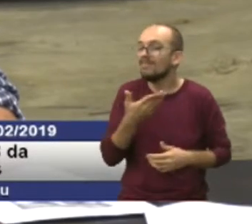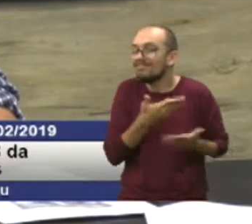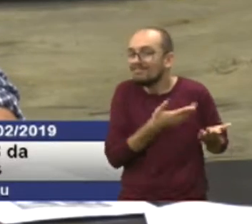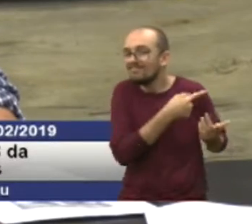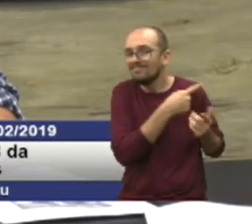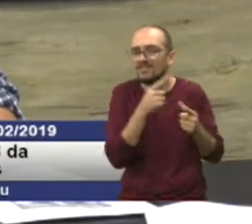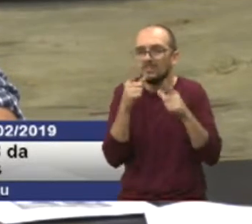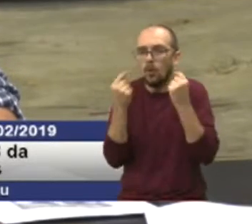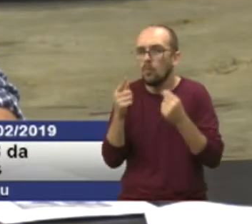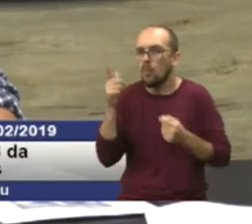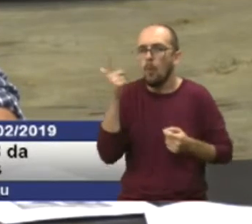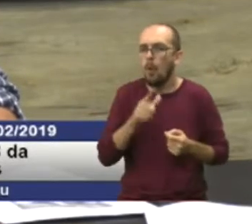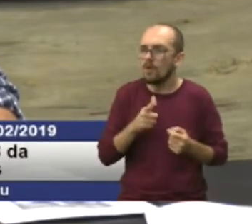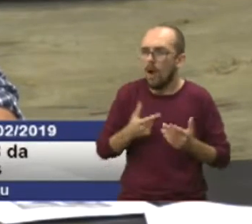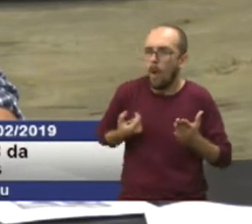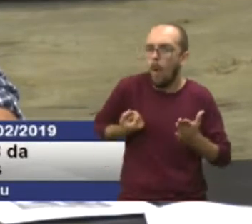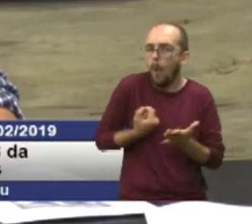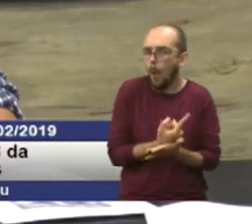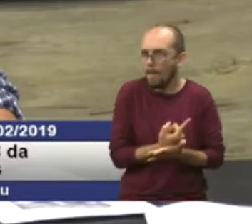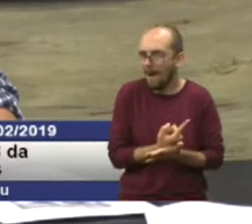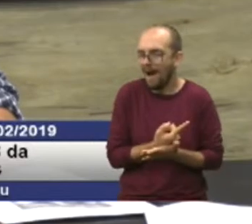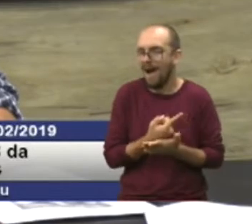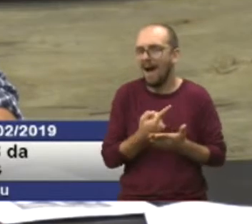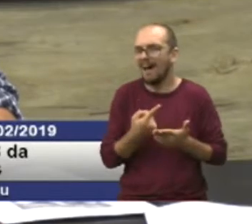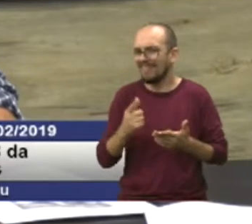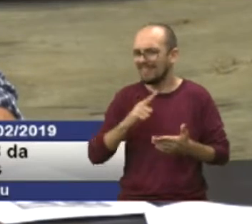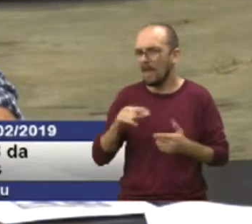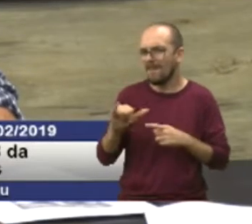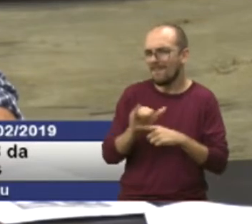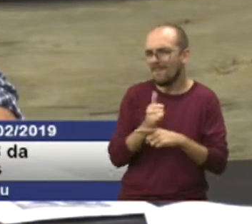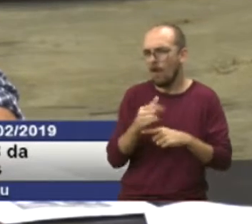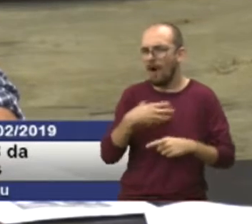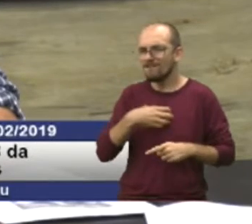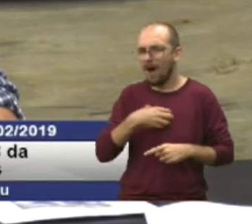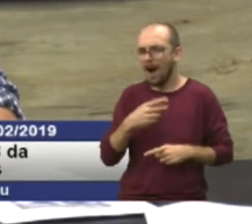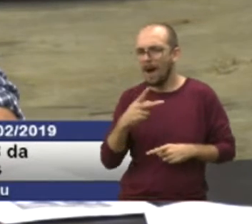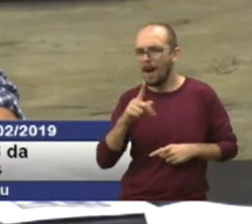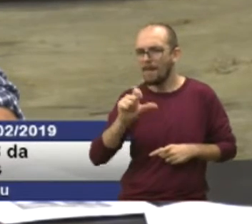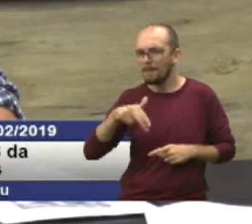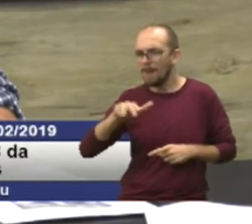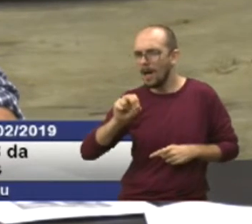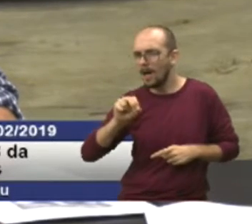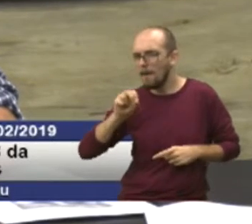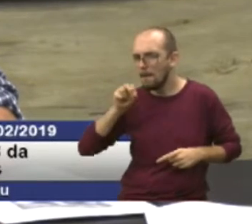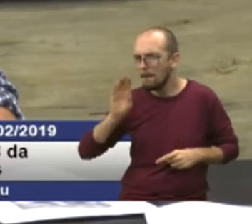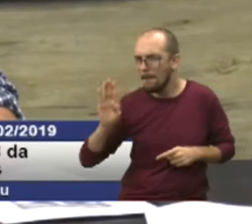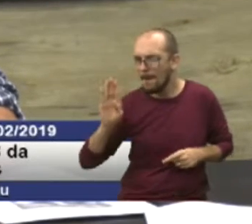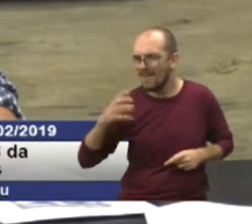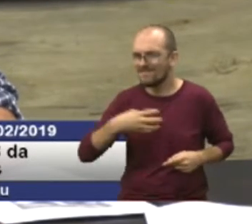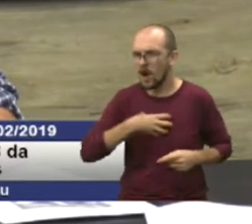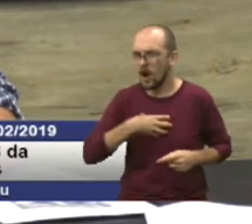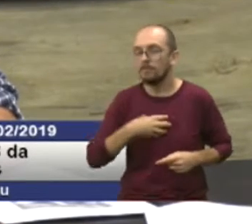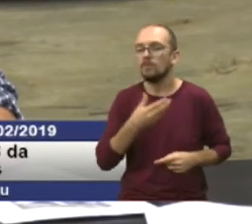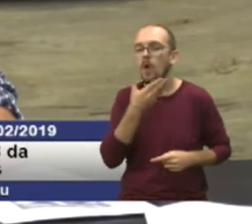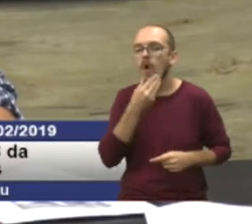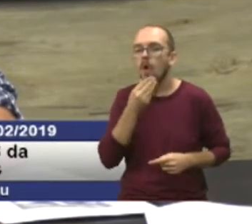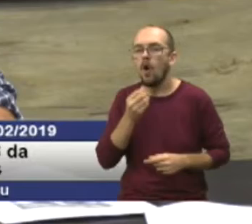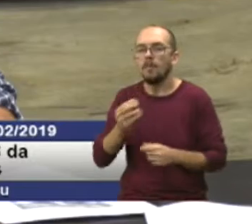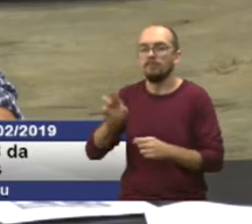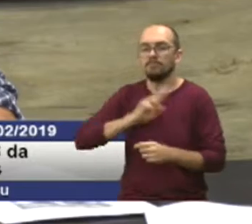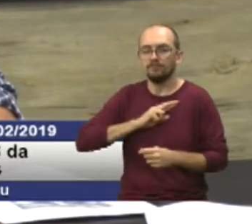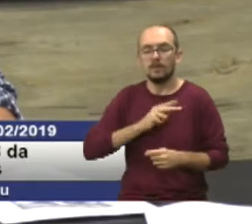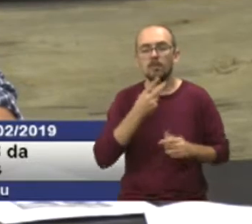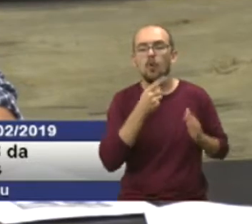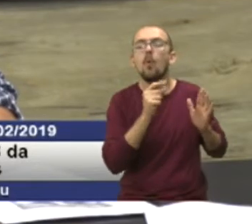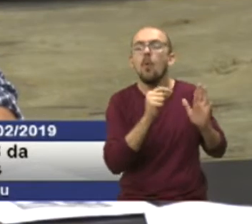realizar essa compra. Há uma forma da gente fazer isso? Aí o agente do tribunal falou, o que está